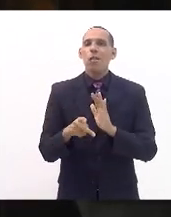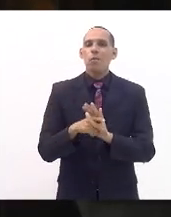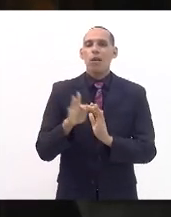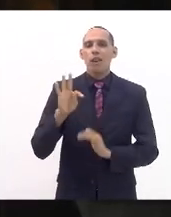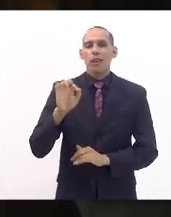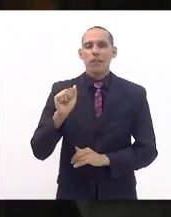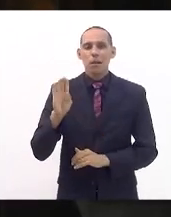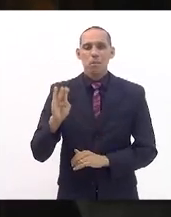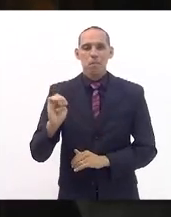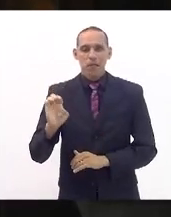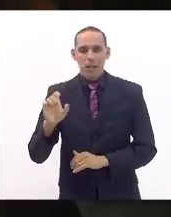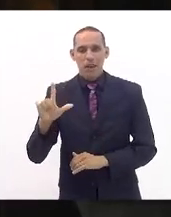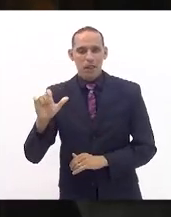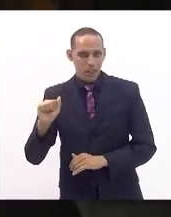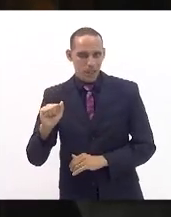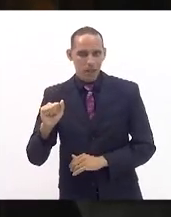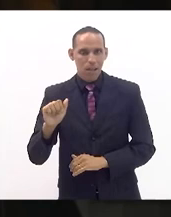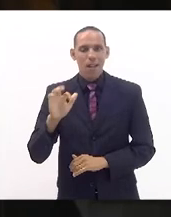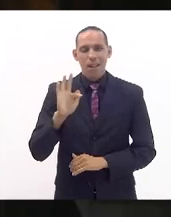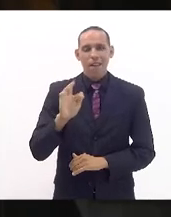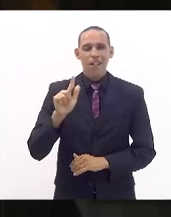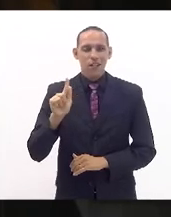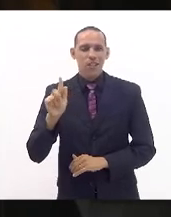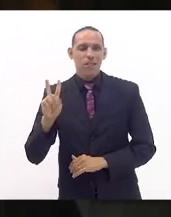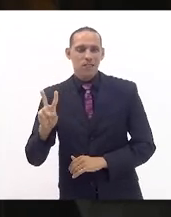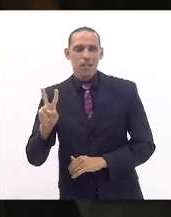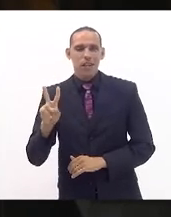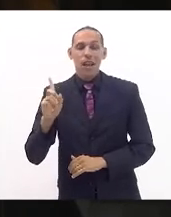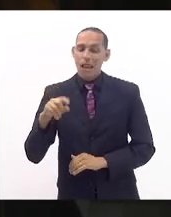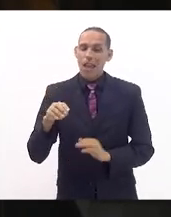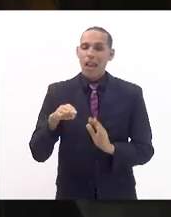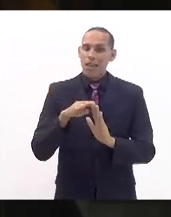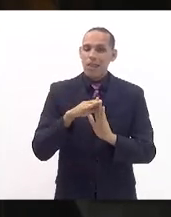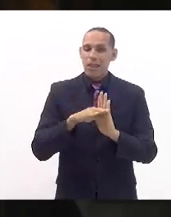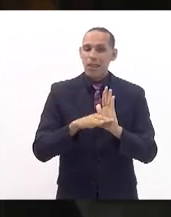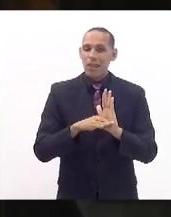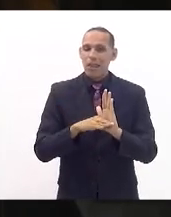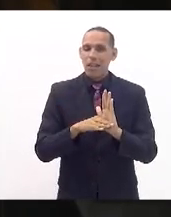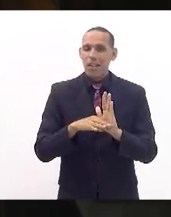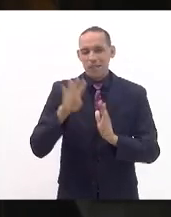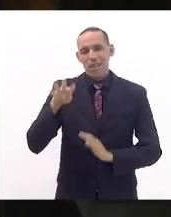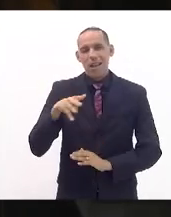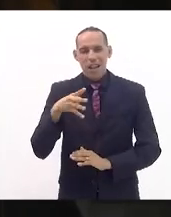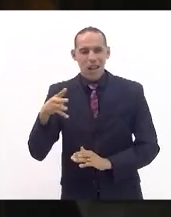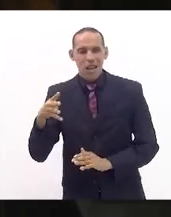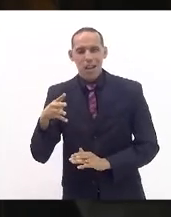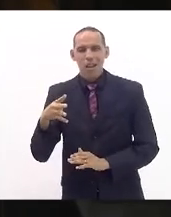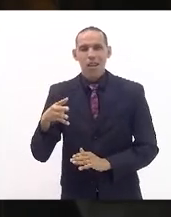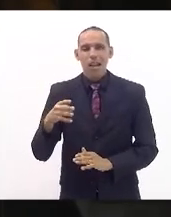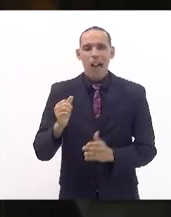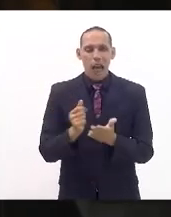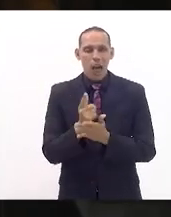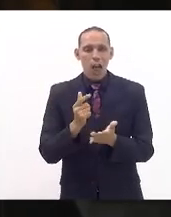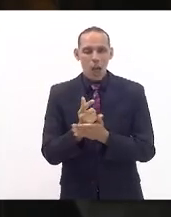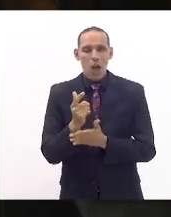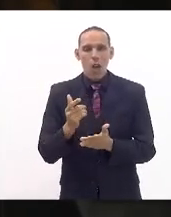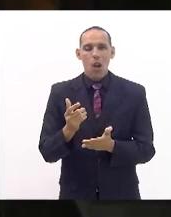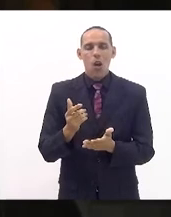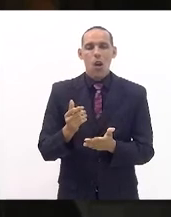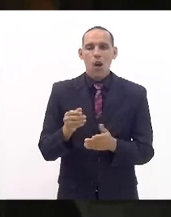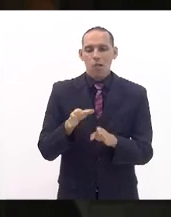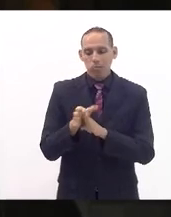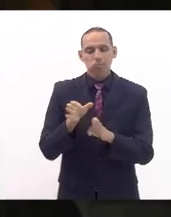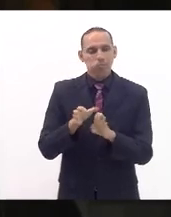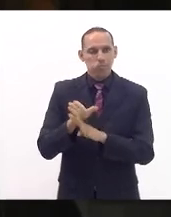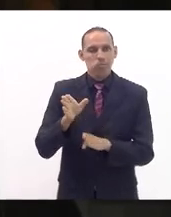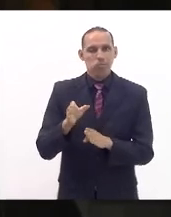Getúlio Vargas, da Fundação Getúlio Vargas, que é a tabela que orienta as compras dos itens para